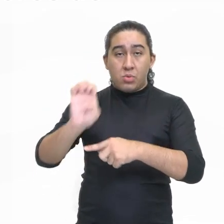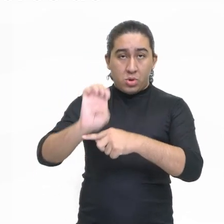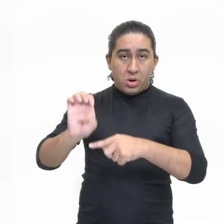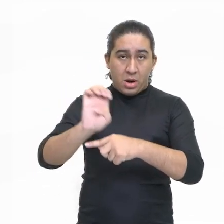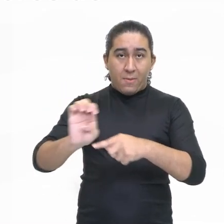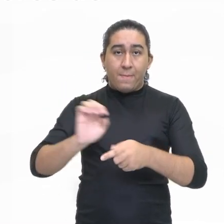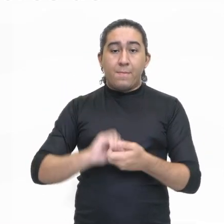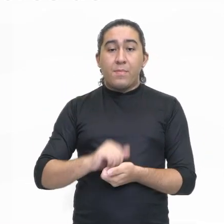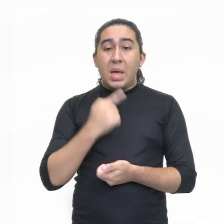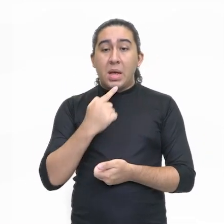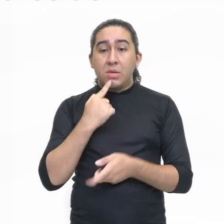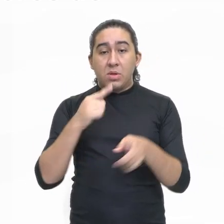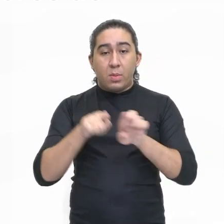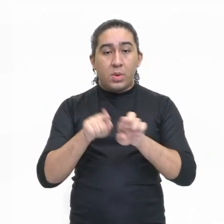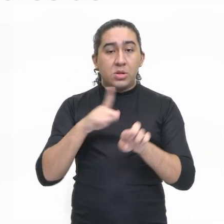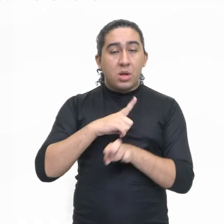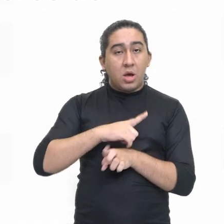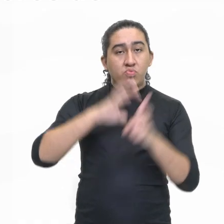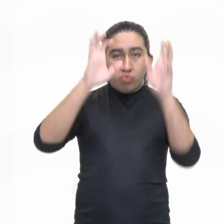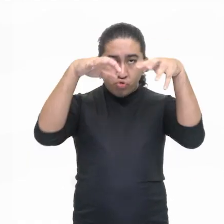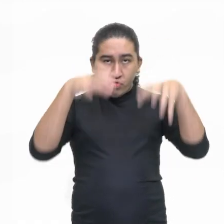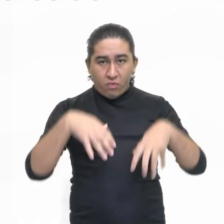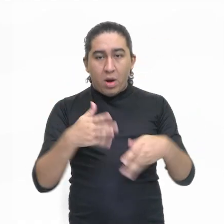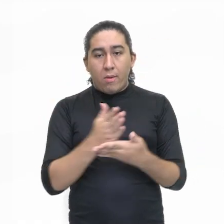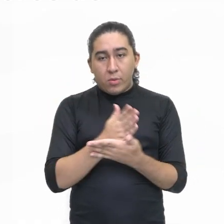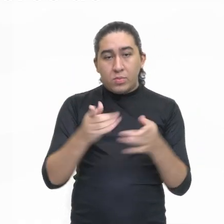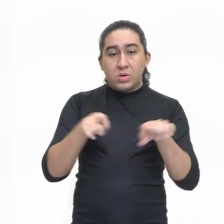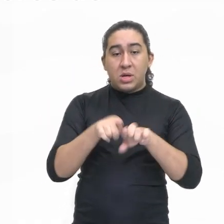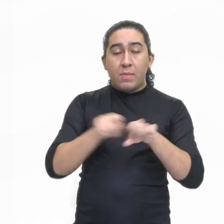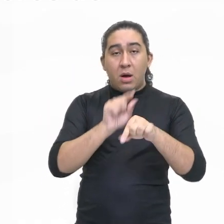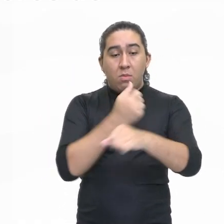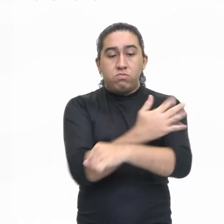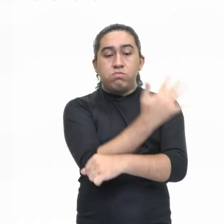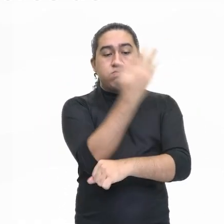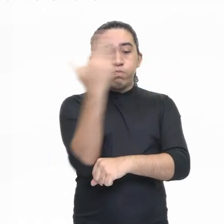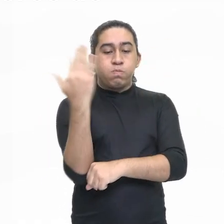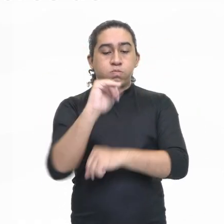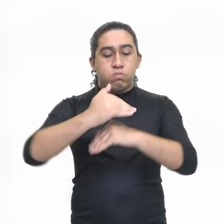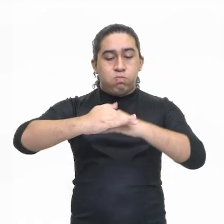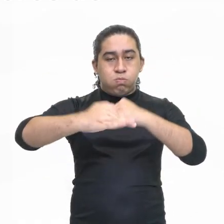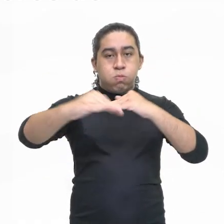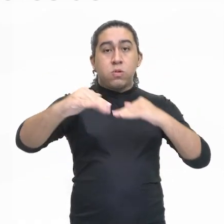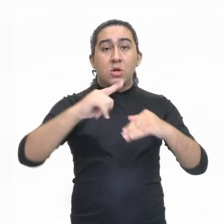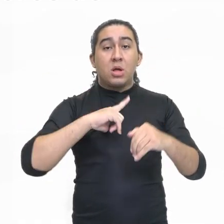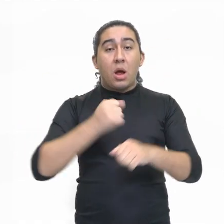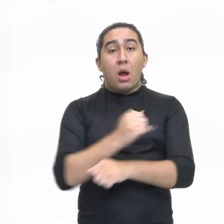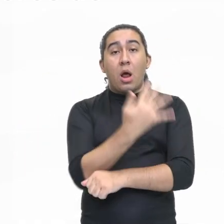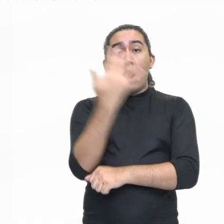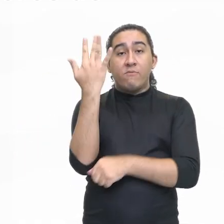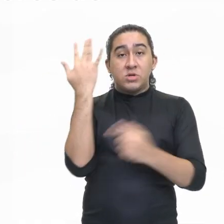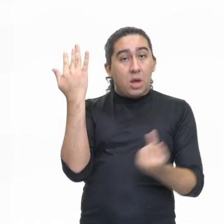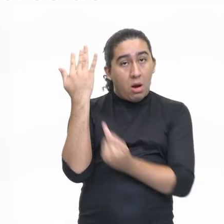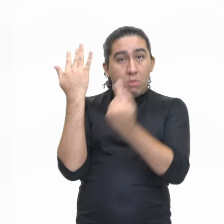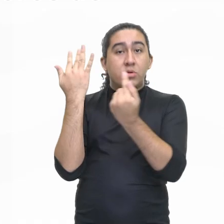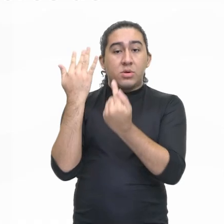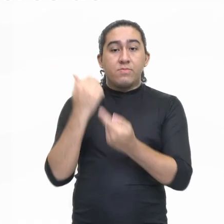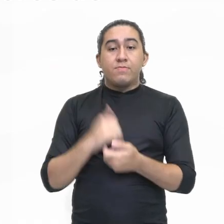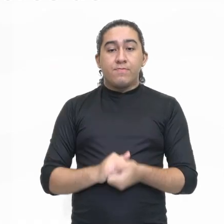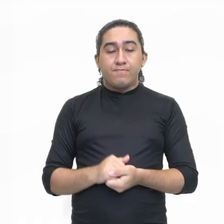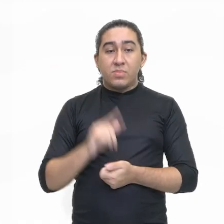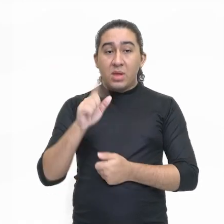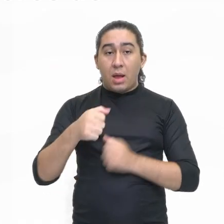com alta umidade e a vegetação densa e diversa, com árvores de grande porte. Essa